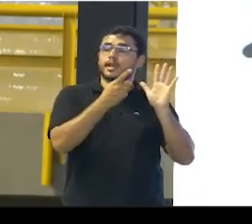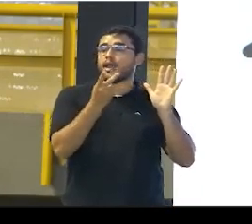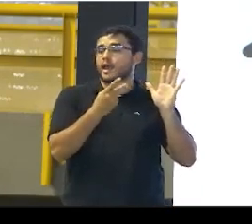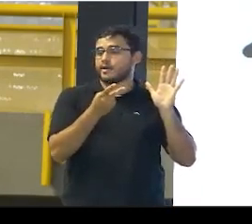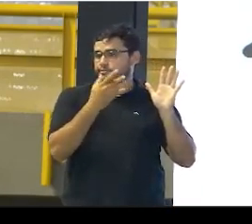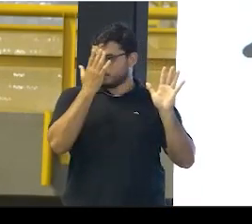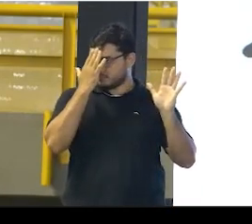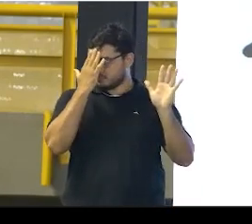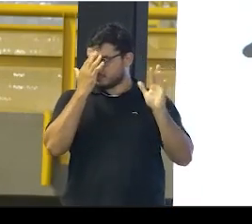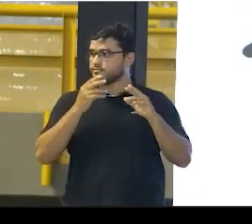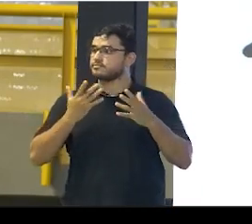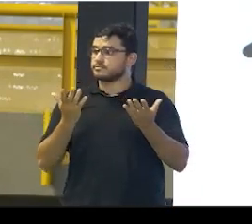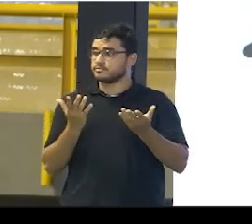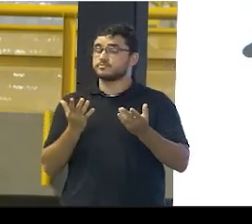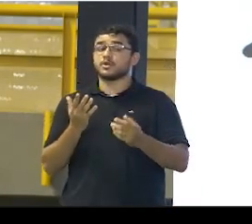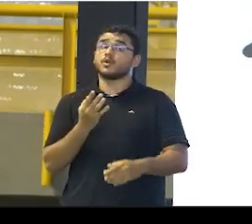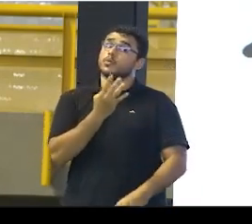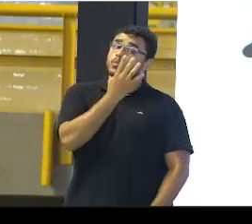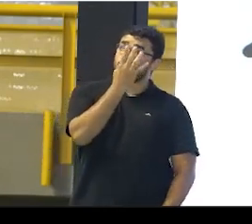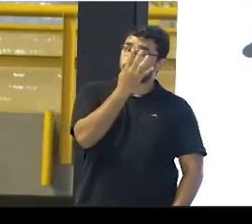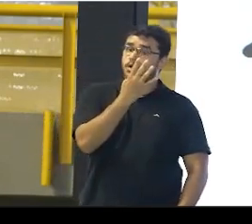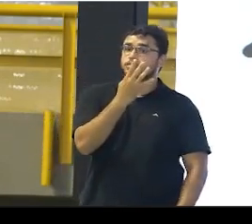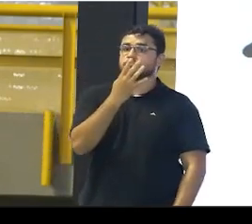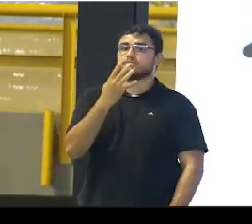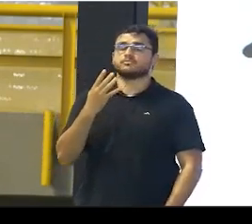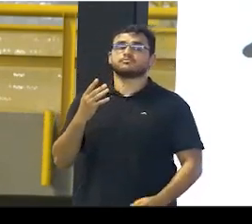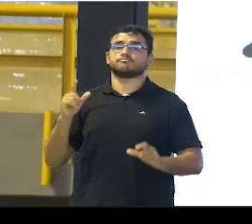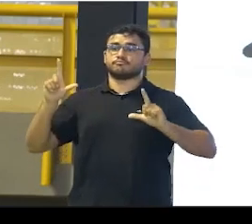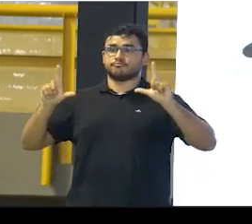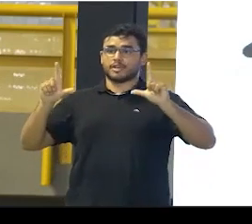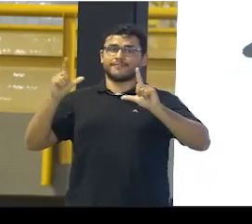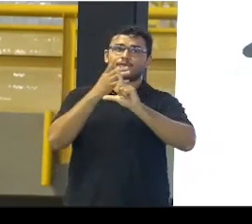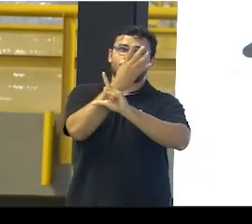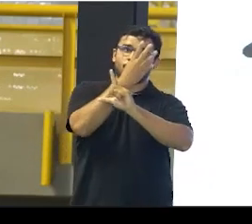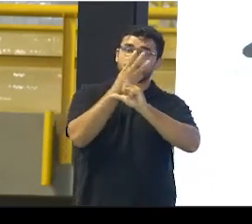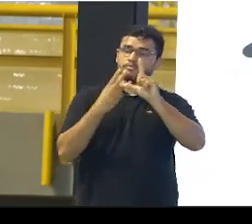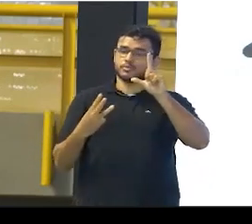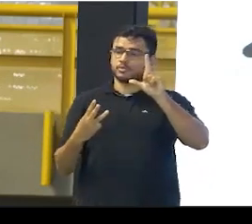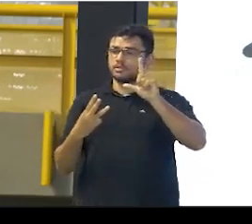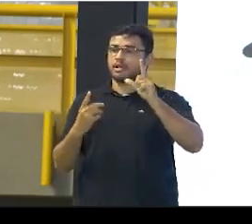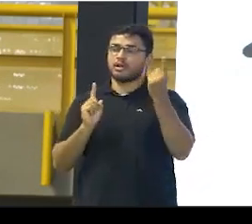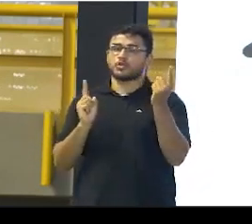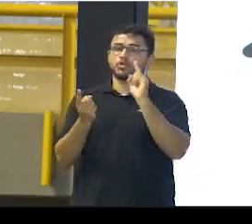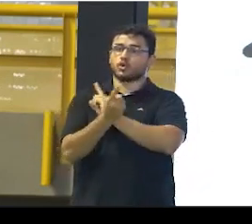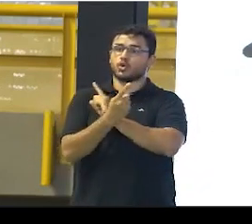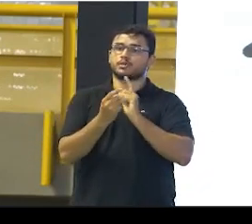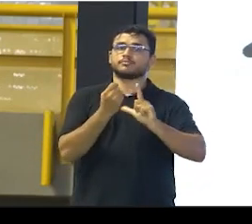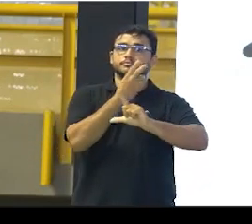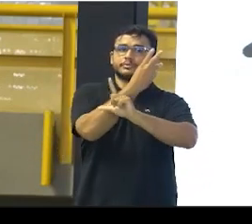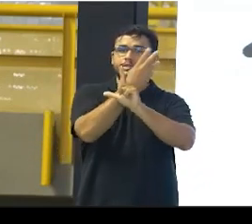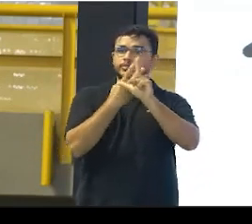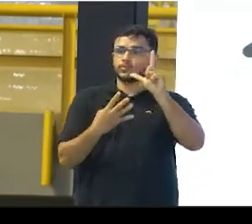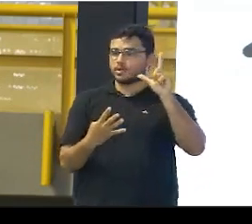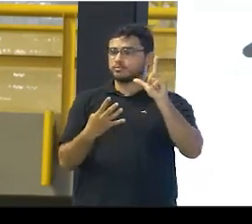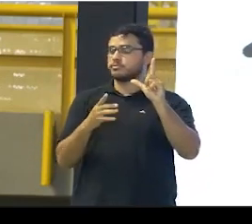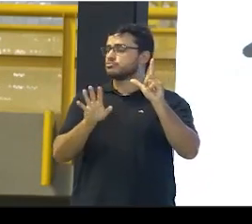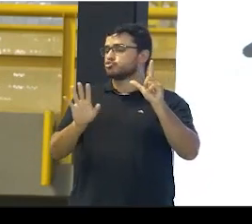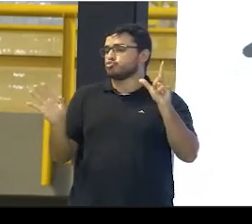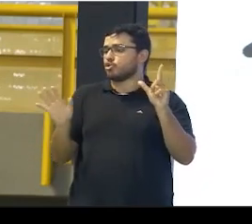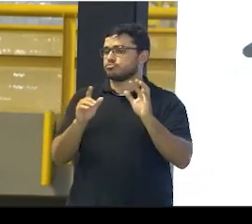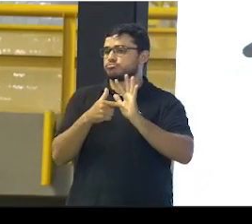tem o item 12 como gabarito, porque o texto está digitado errado, era para ser 4